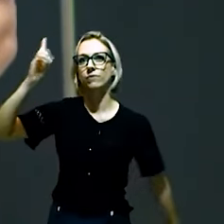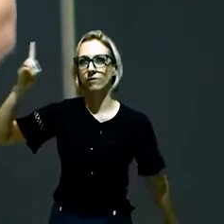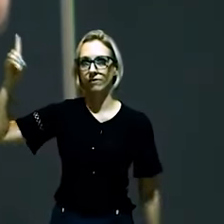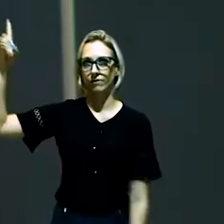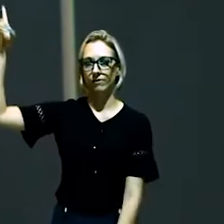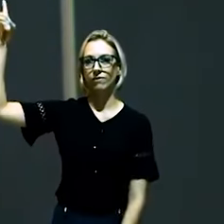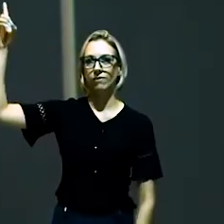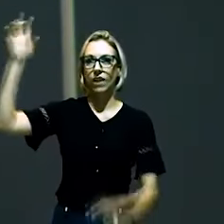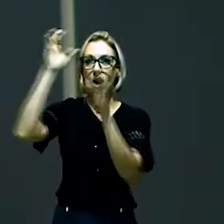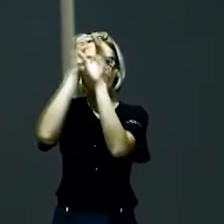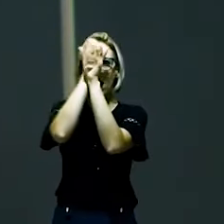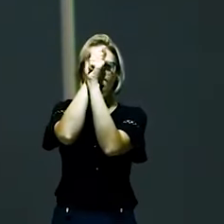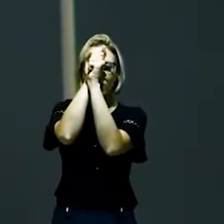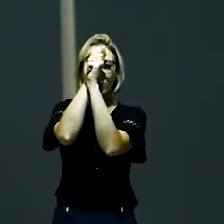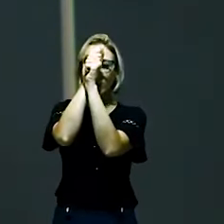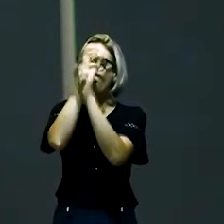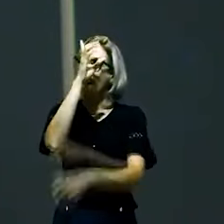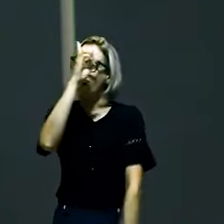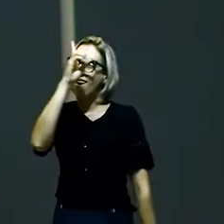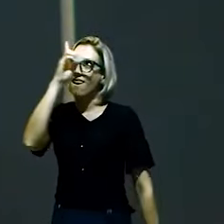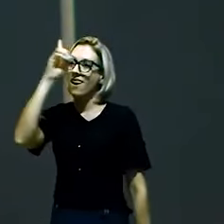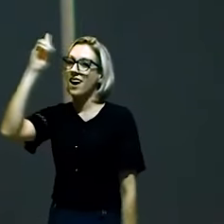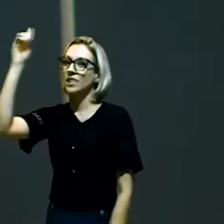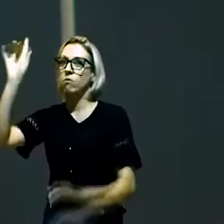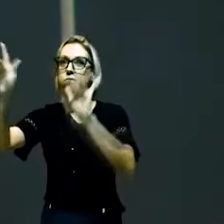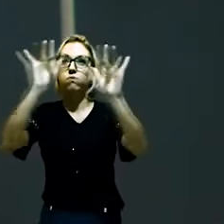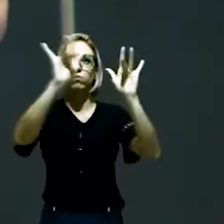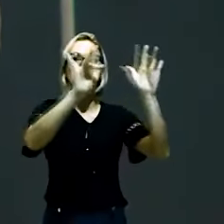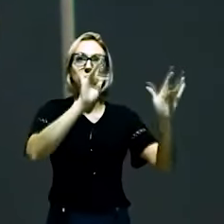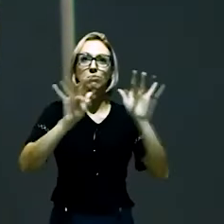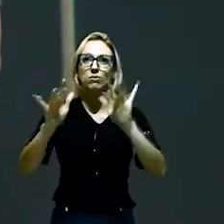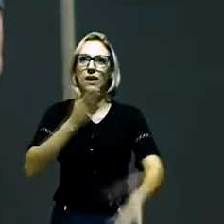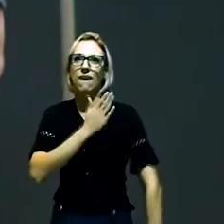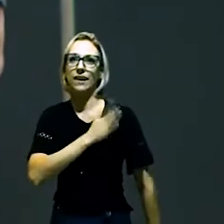É noite para Deus tocar no seu coração, para você fazer uma análise.